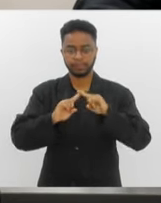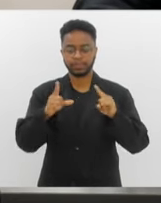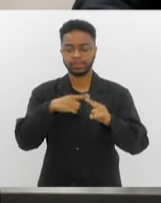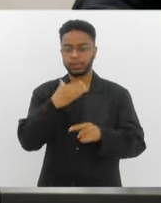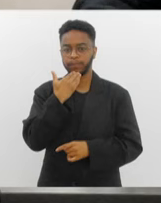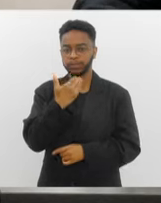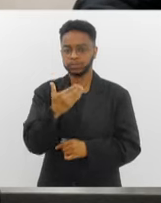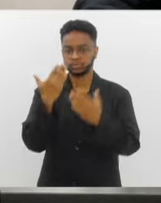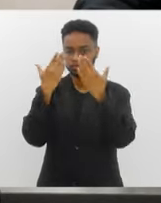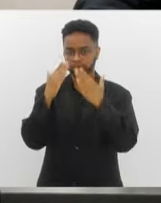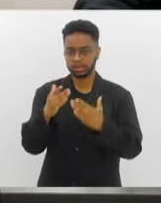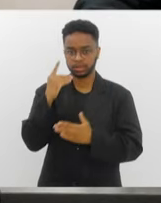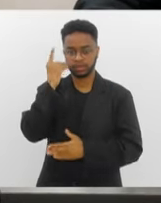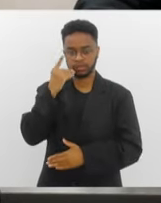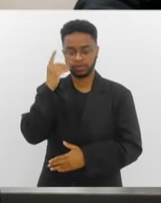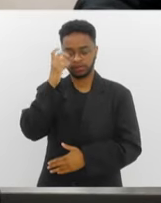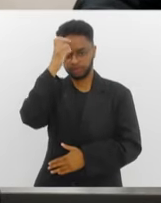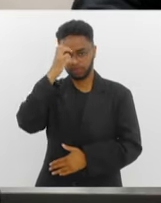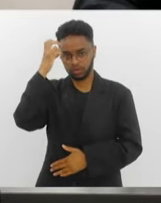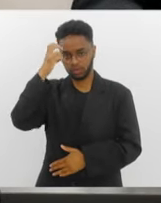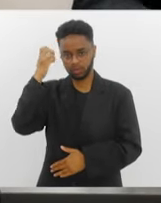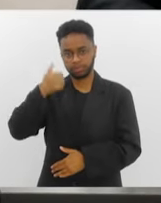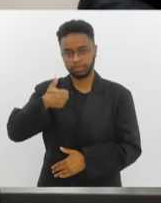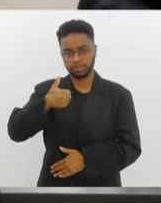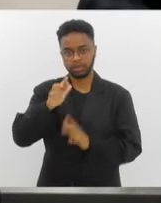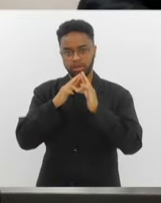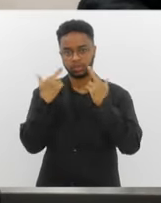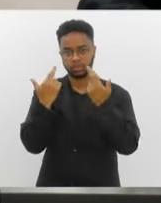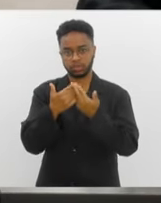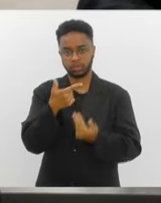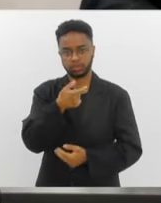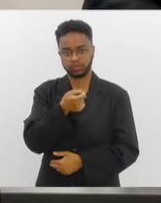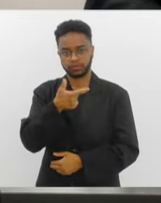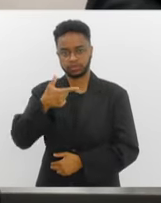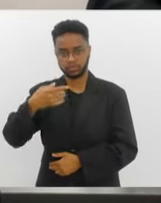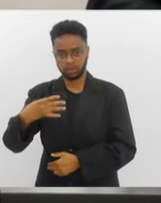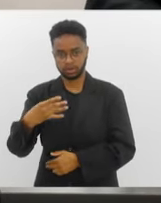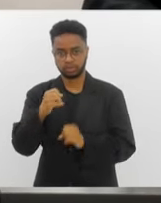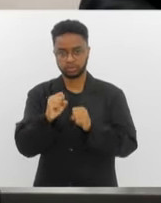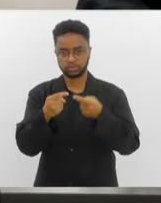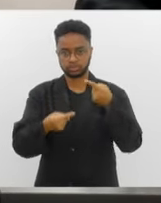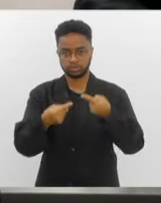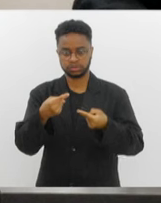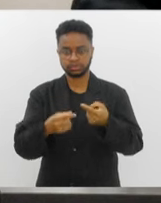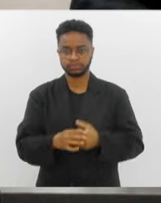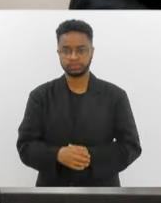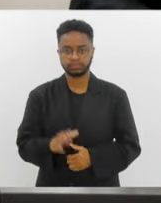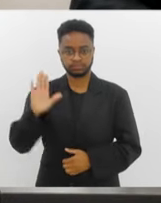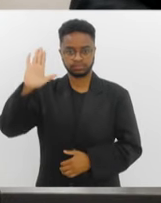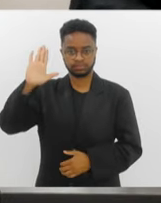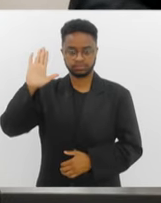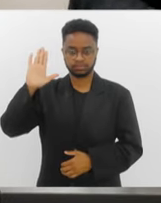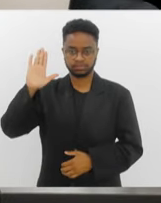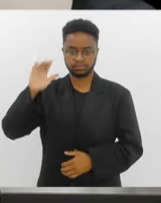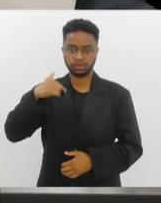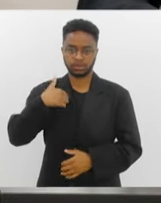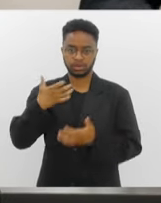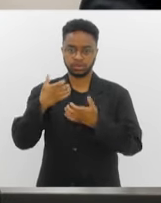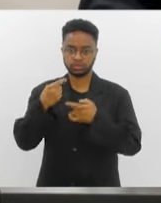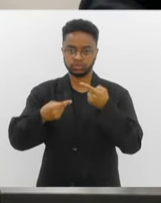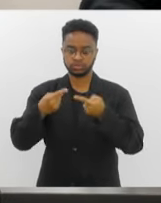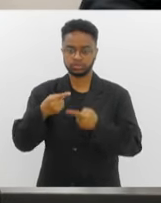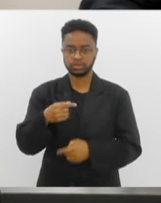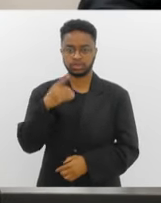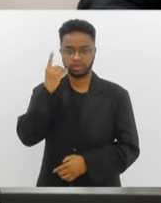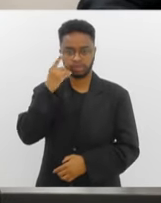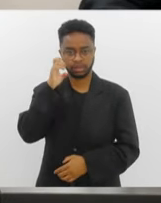vista para a deputada Verônica na primeira reunião ordinária de 2024 em discussão. Para discutir, presidente. Para discutir, deputada Érica